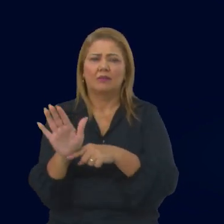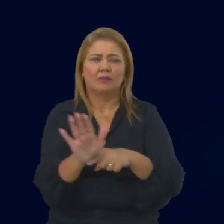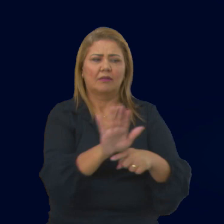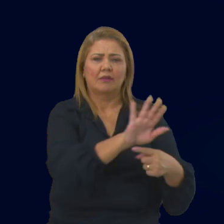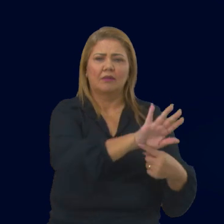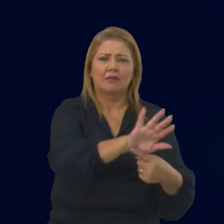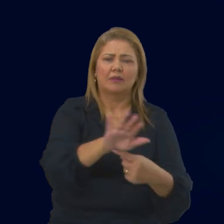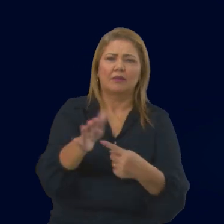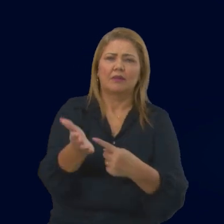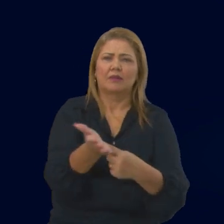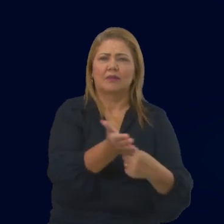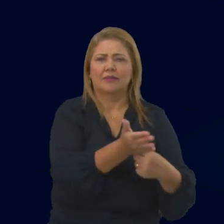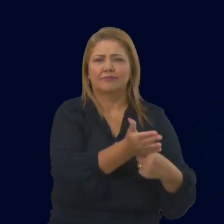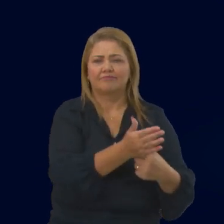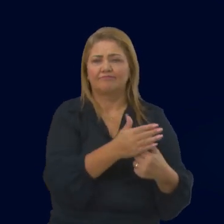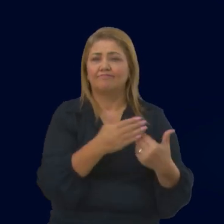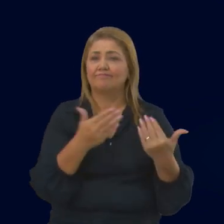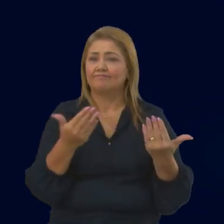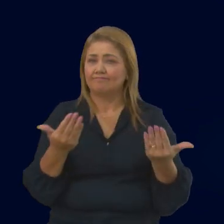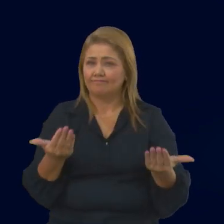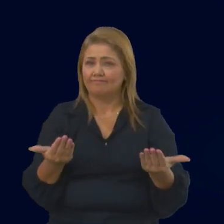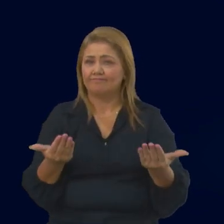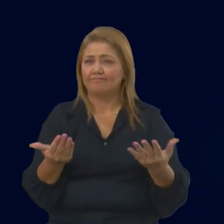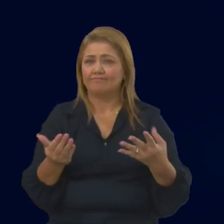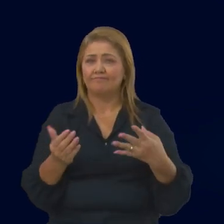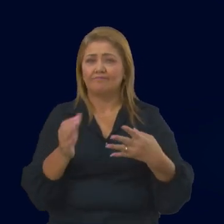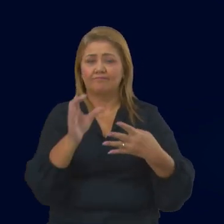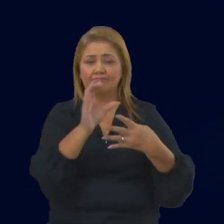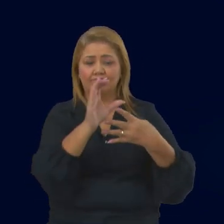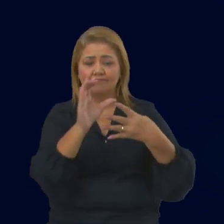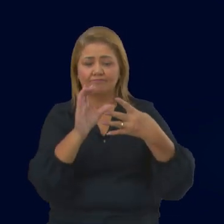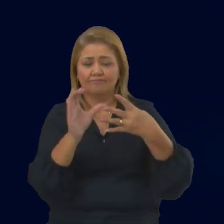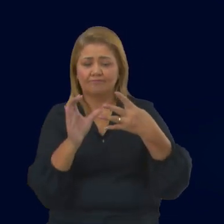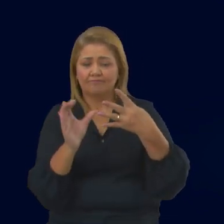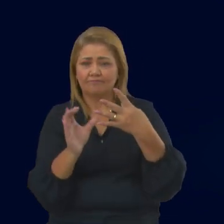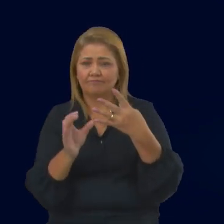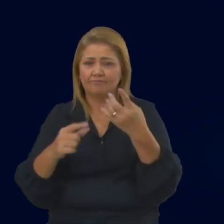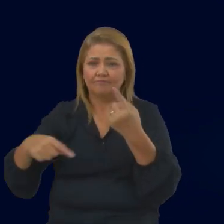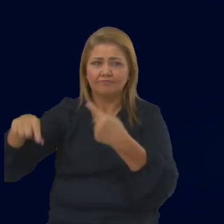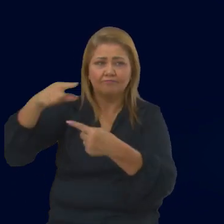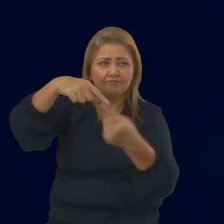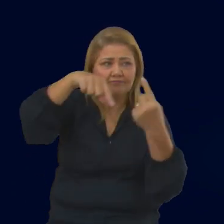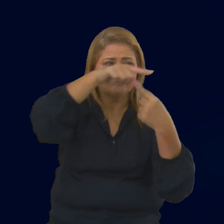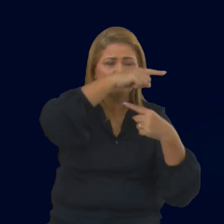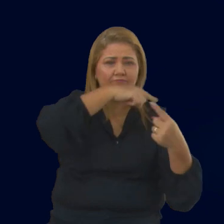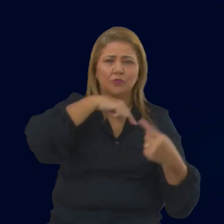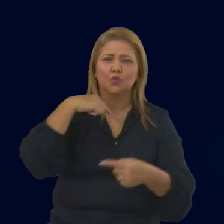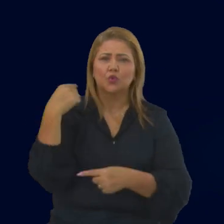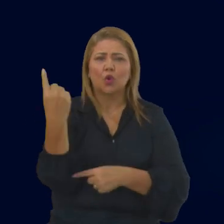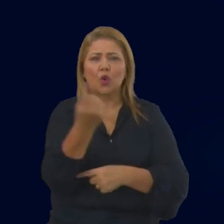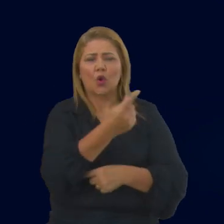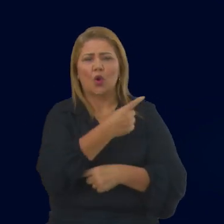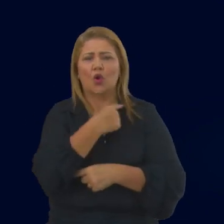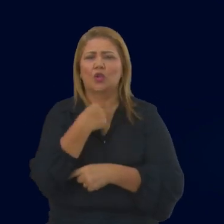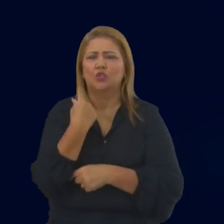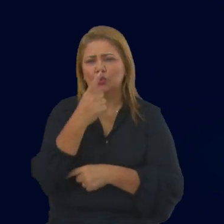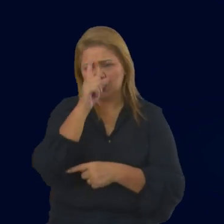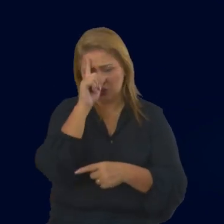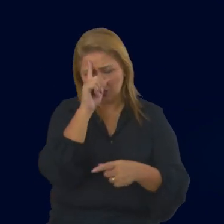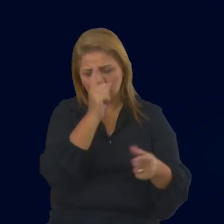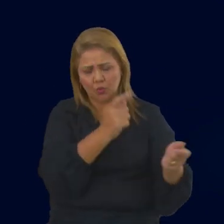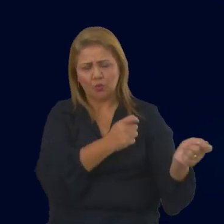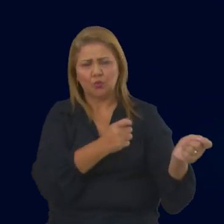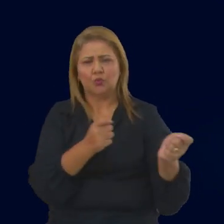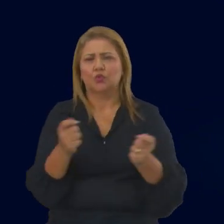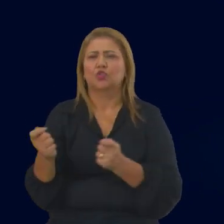Então, que esse ciclo seja alimentado por todas e todos nós diariamente.